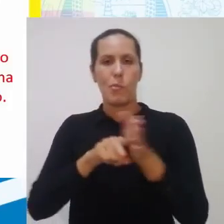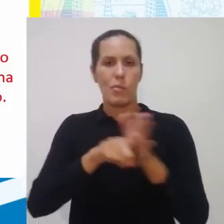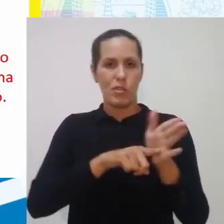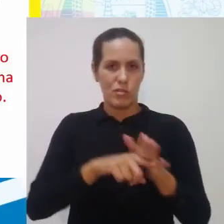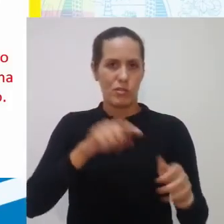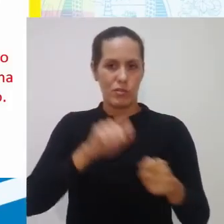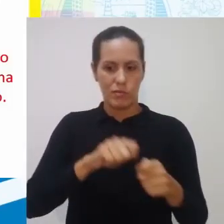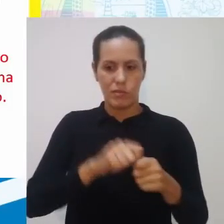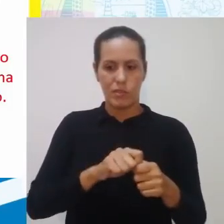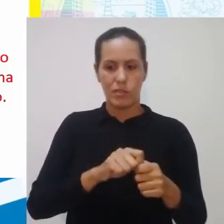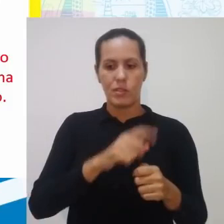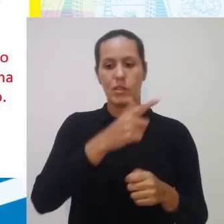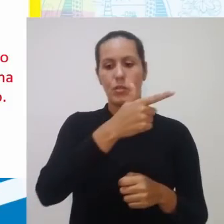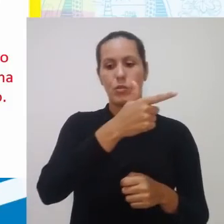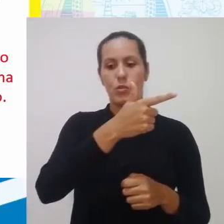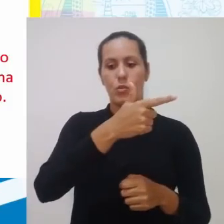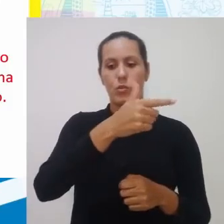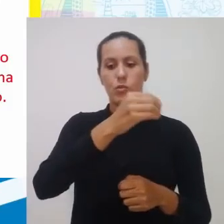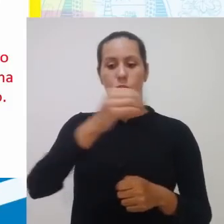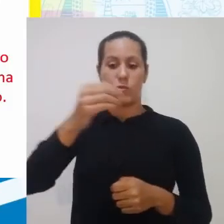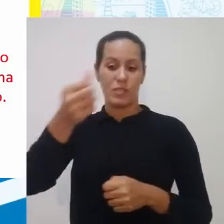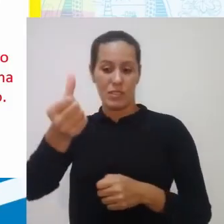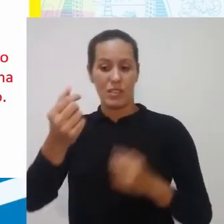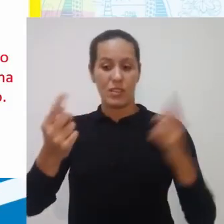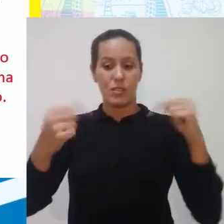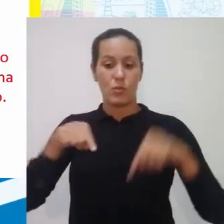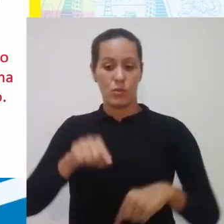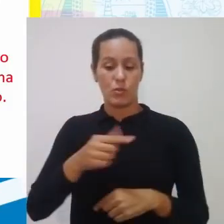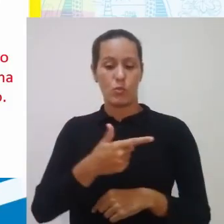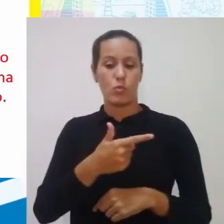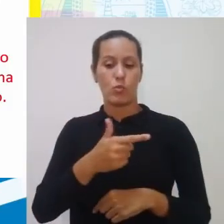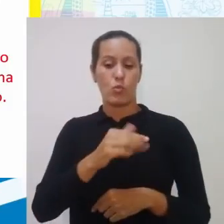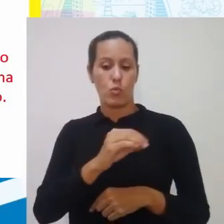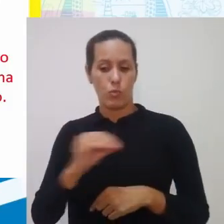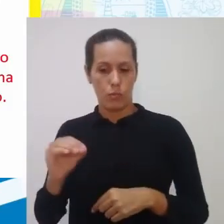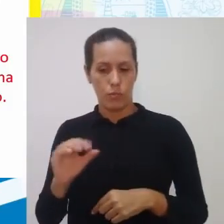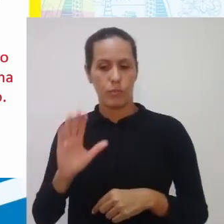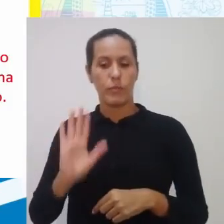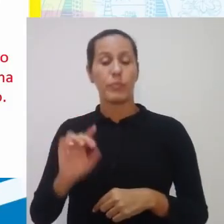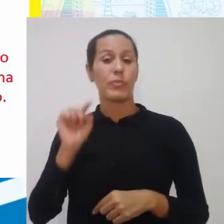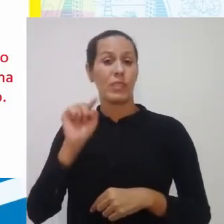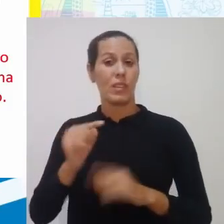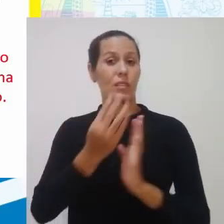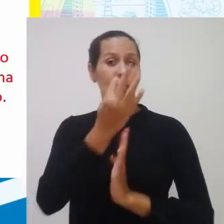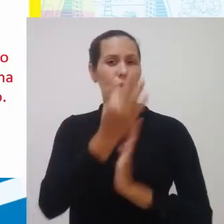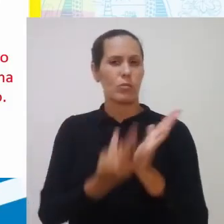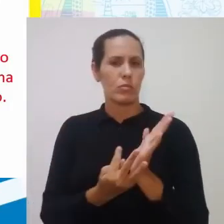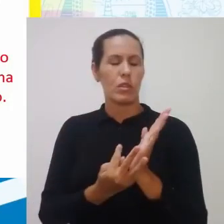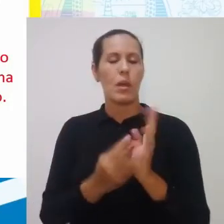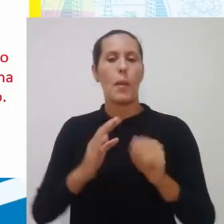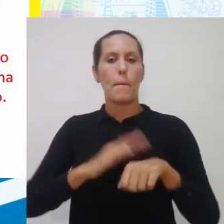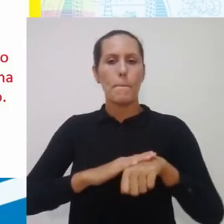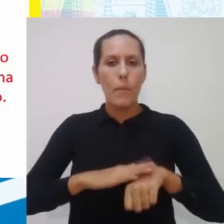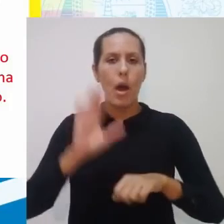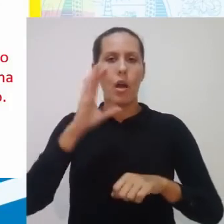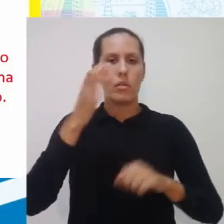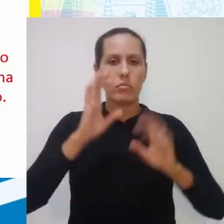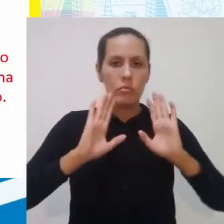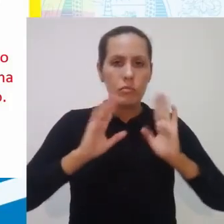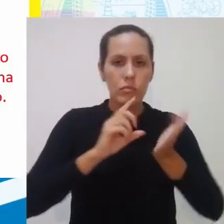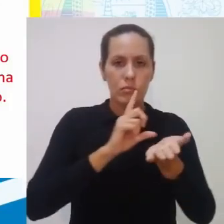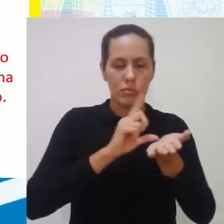pesquisas realizadas, então para o primeiro é 2006, o segundo 2000. Além de tudo, como esse era um texto um pouco